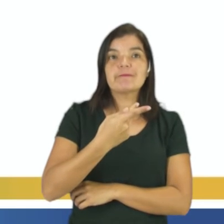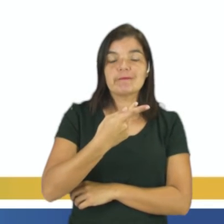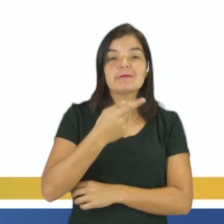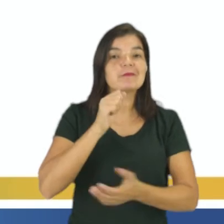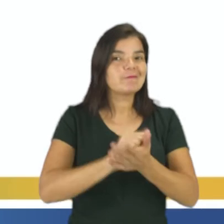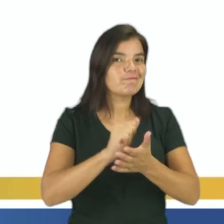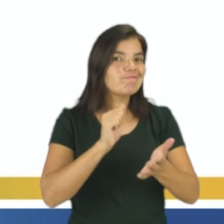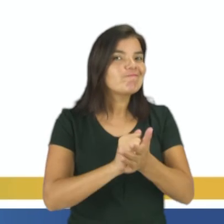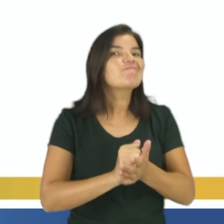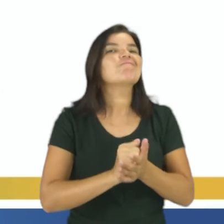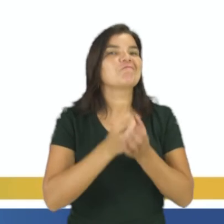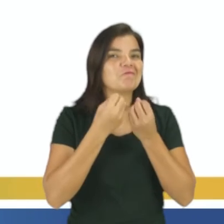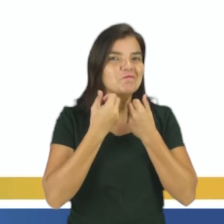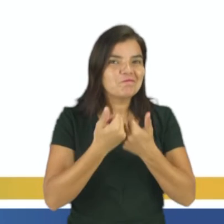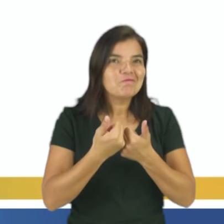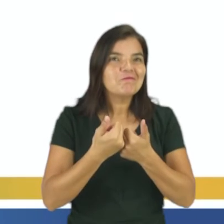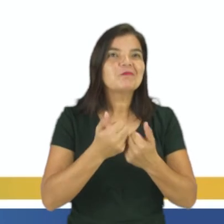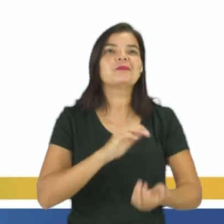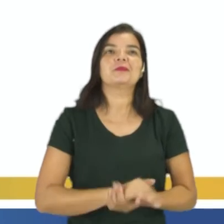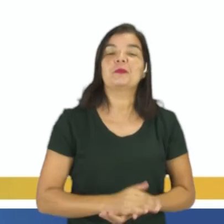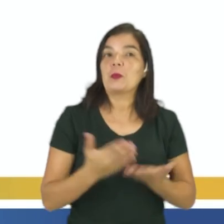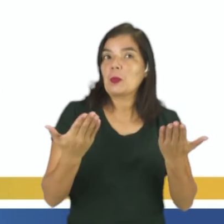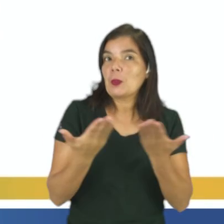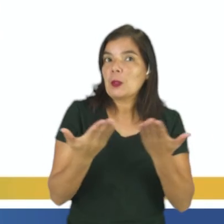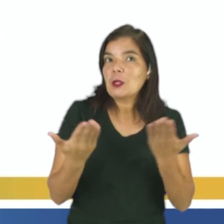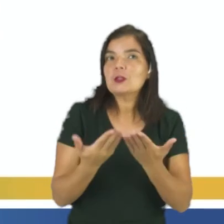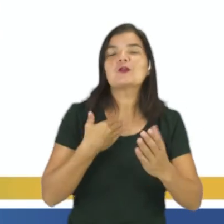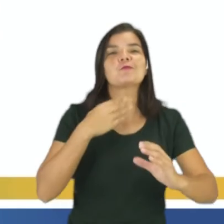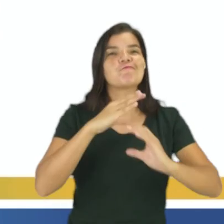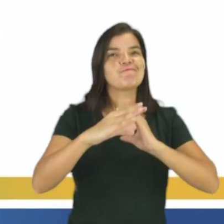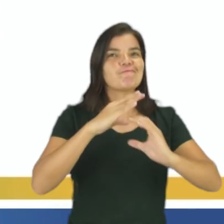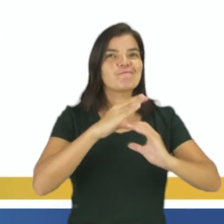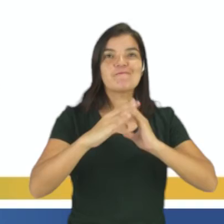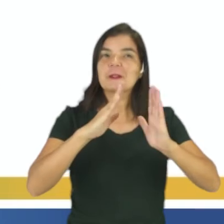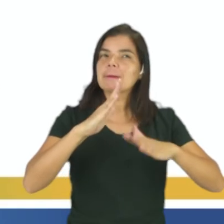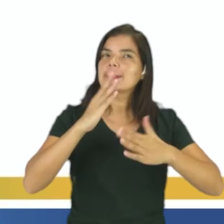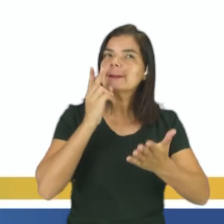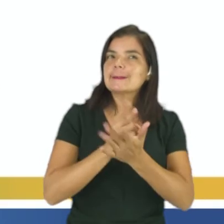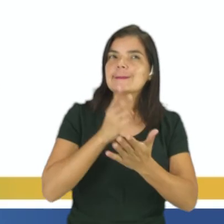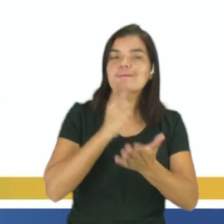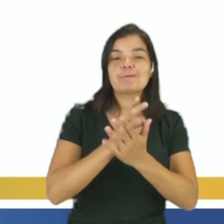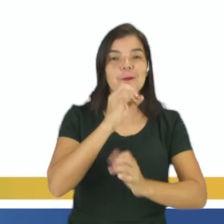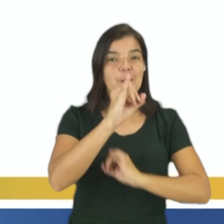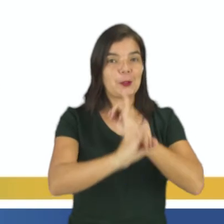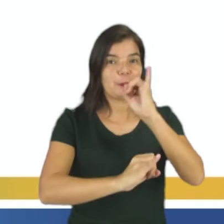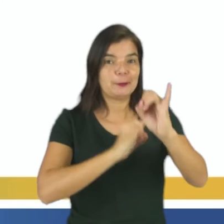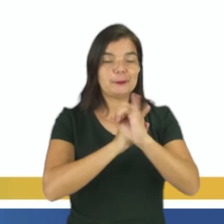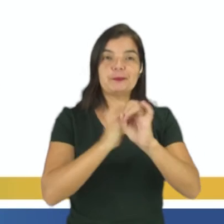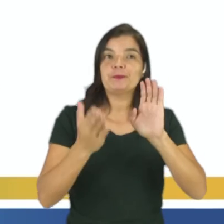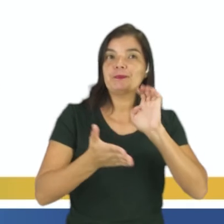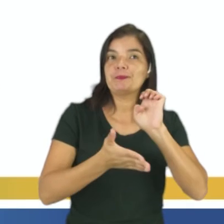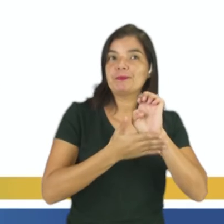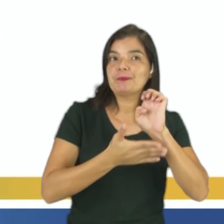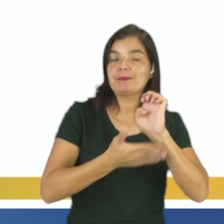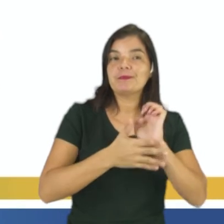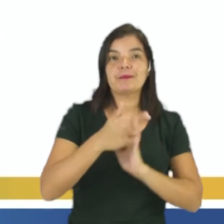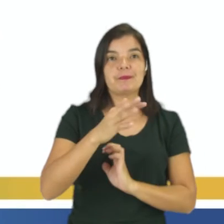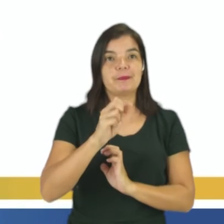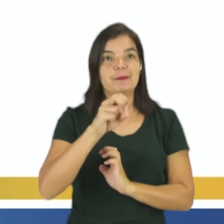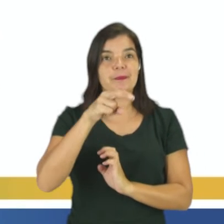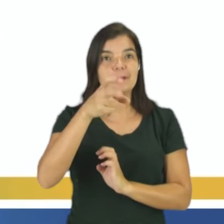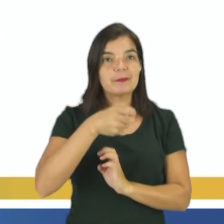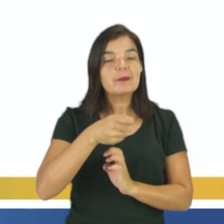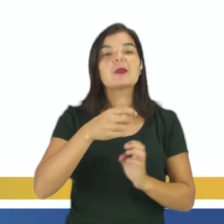preciso falar e principalmente escrever bem. Hoje em dia, nos comunicamos cada vez mais através da internet, e-mail,